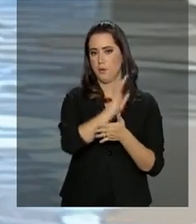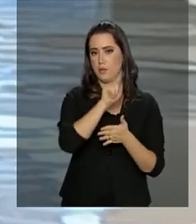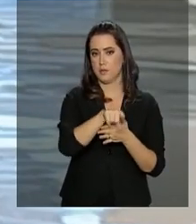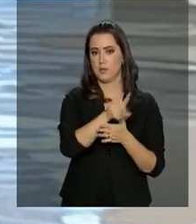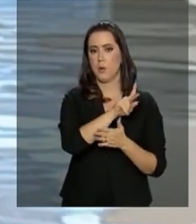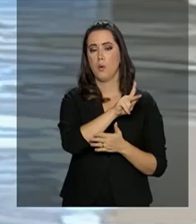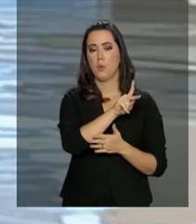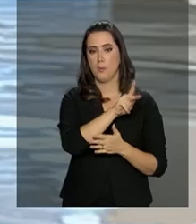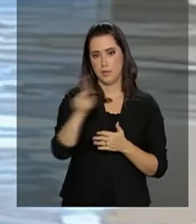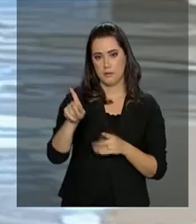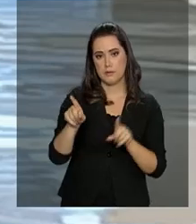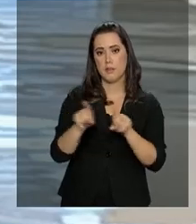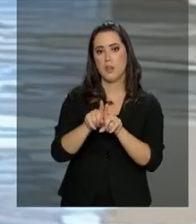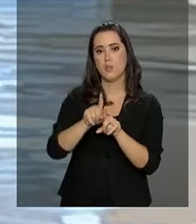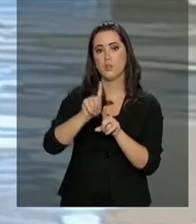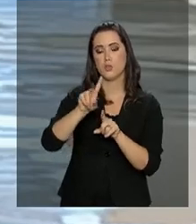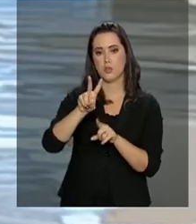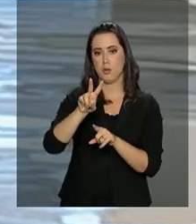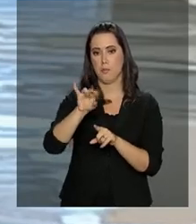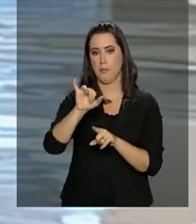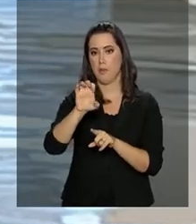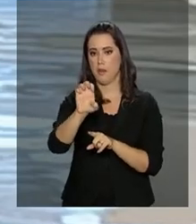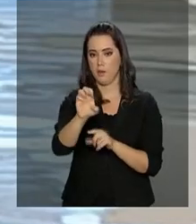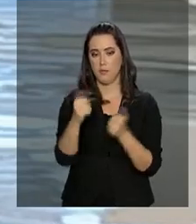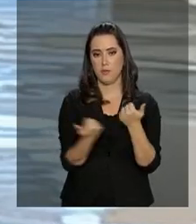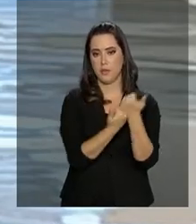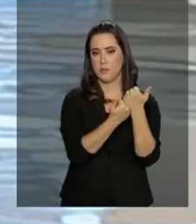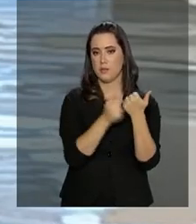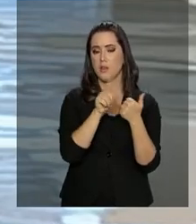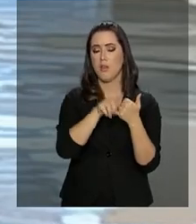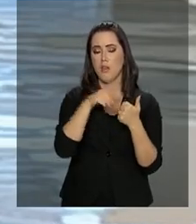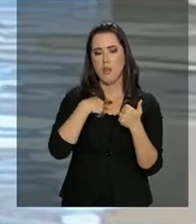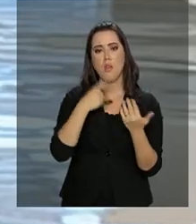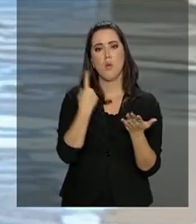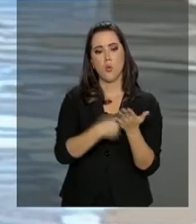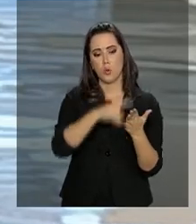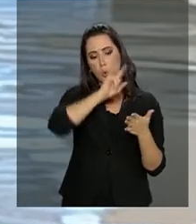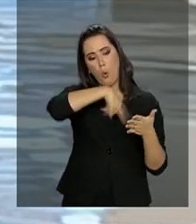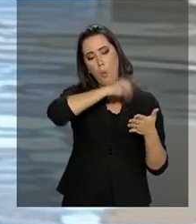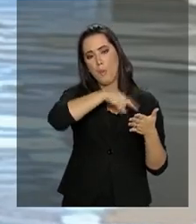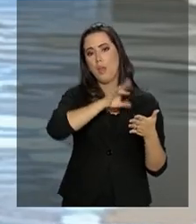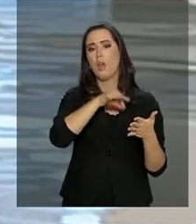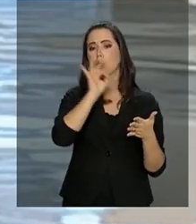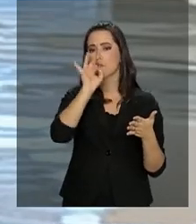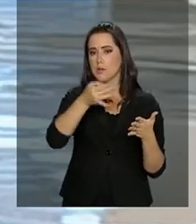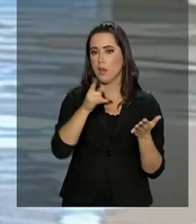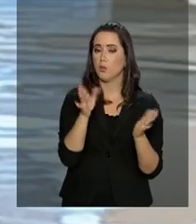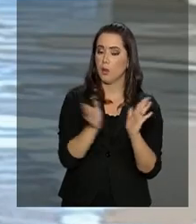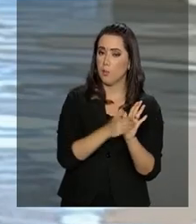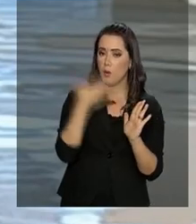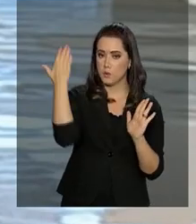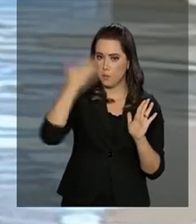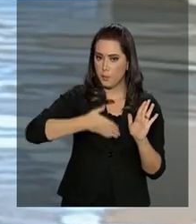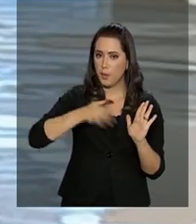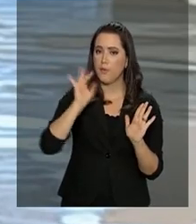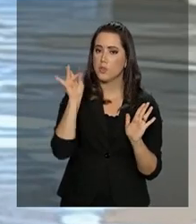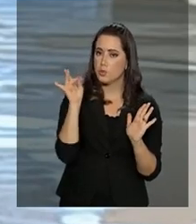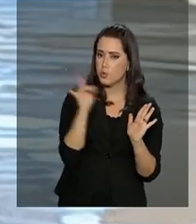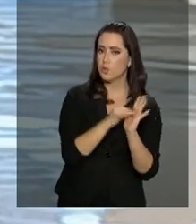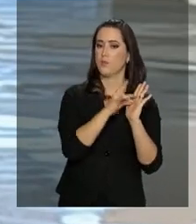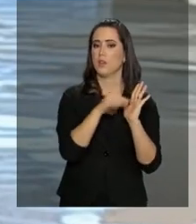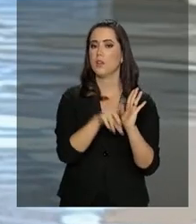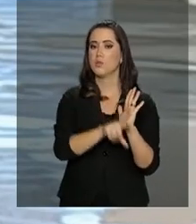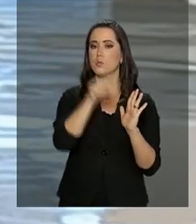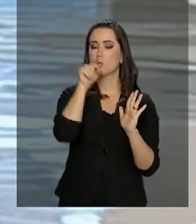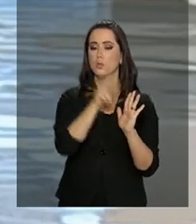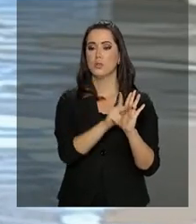vice, Hamilton Mourão. Esse ato é que vai atestar que efetivamente o candidato foi